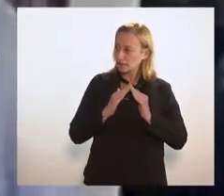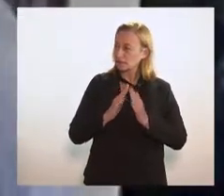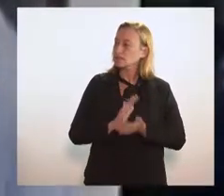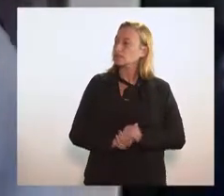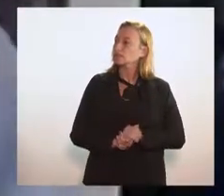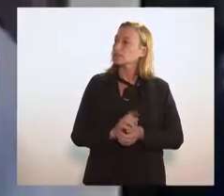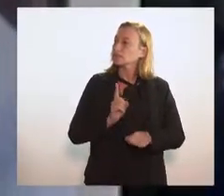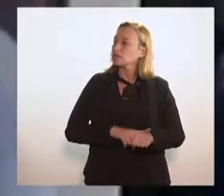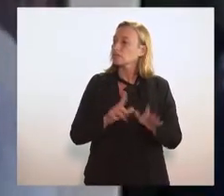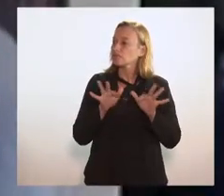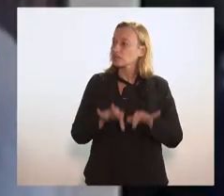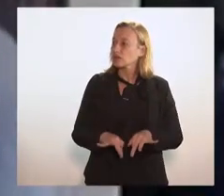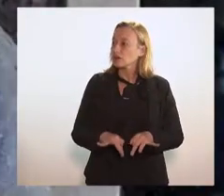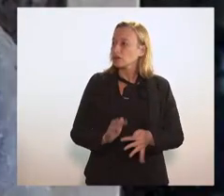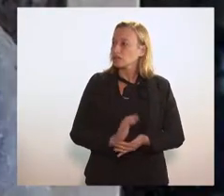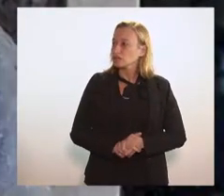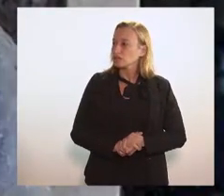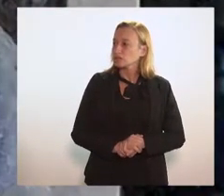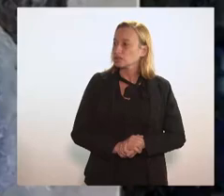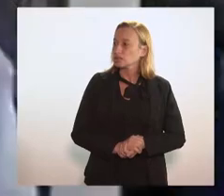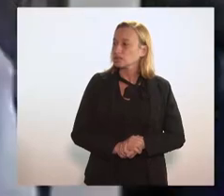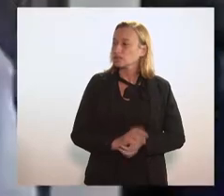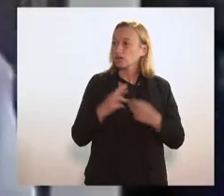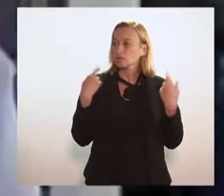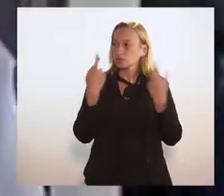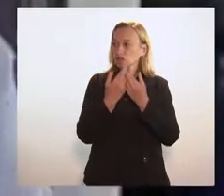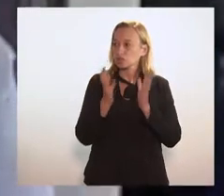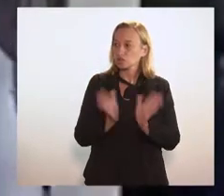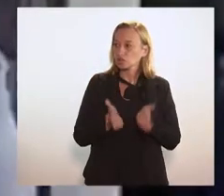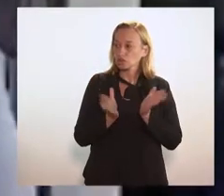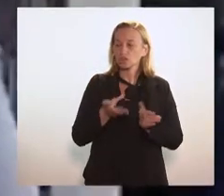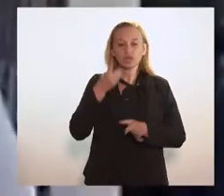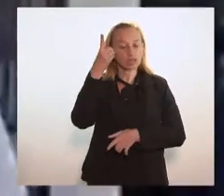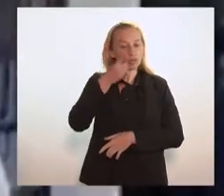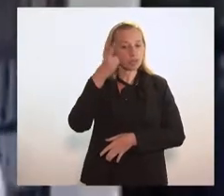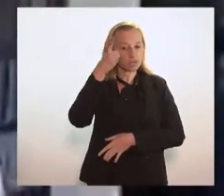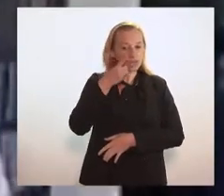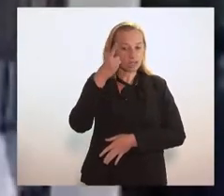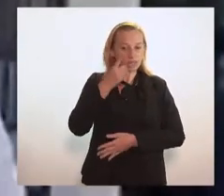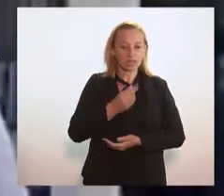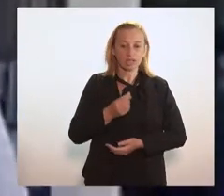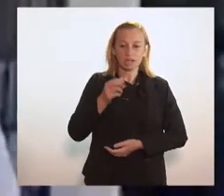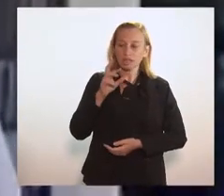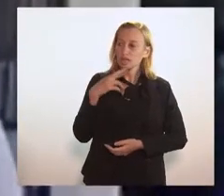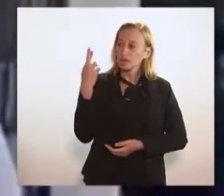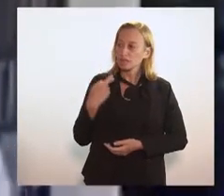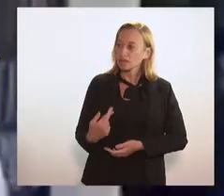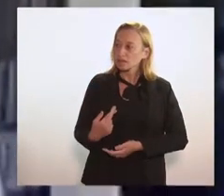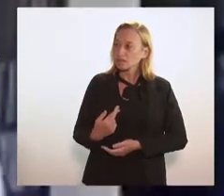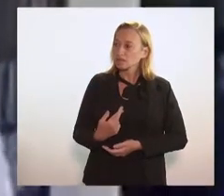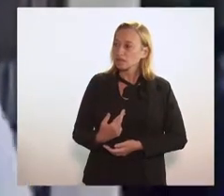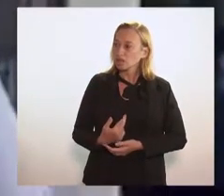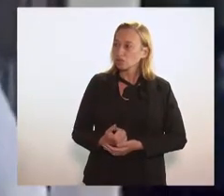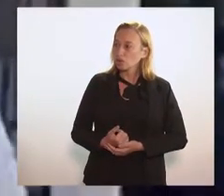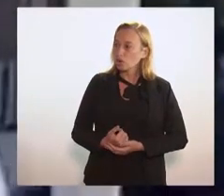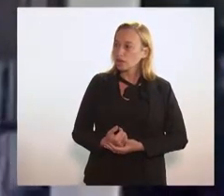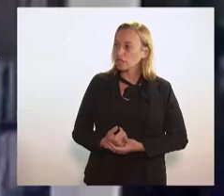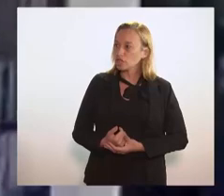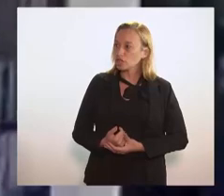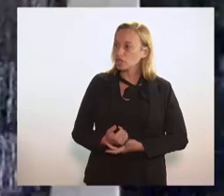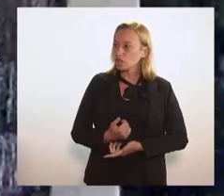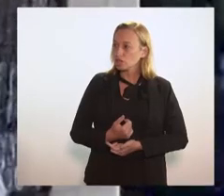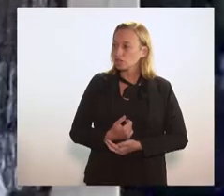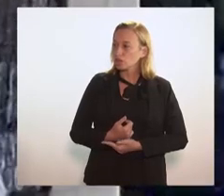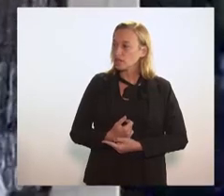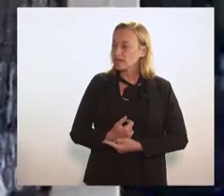deste expediente final da sessão de hoje, nobre deputada Renata Souza, senhoras